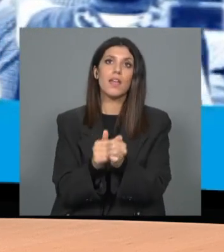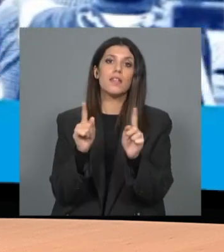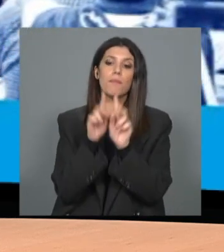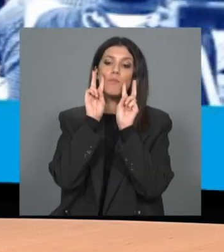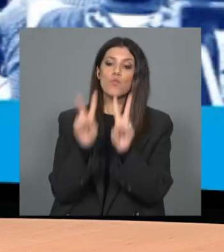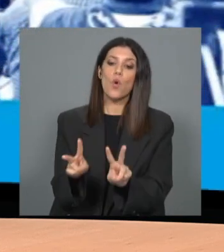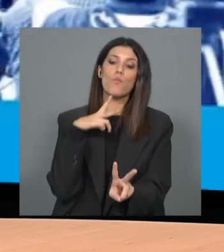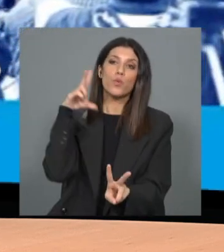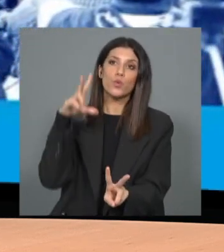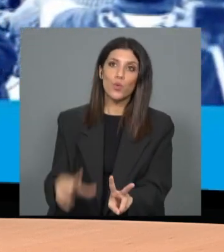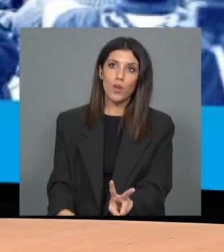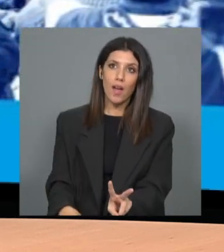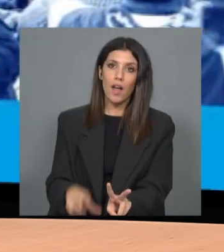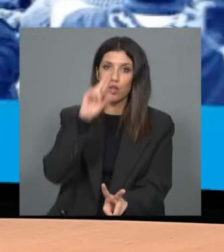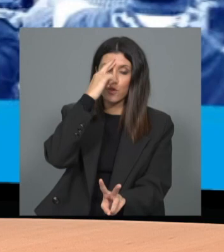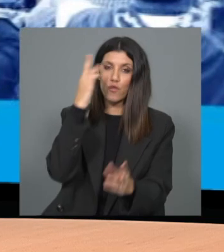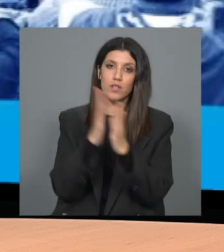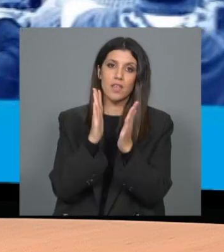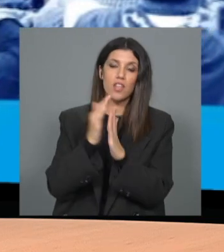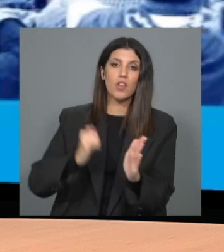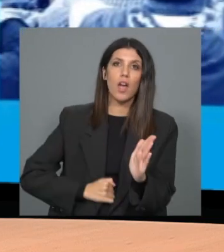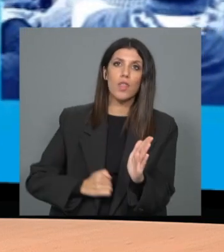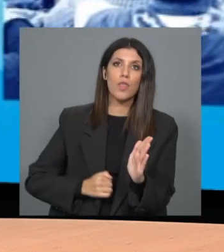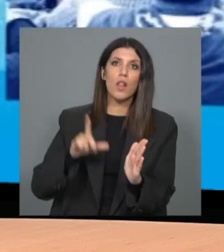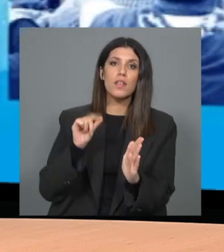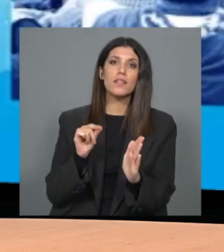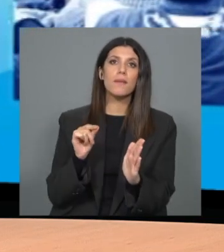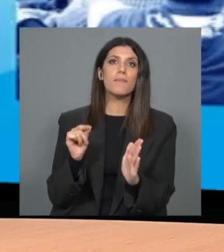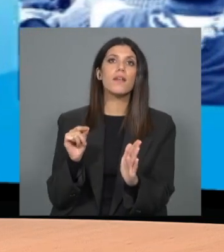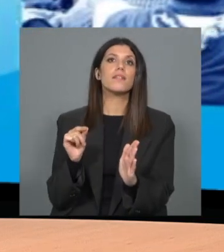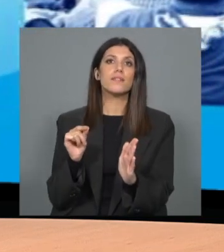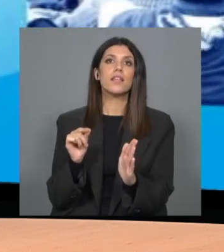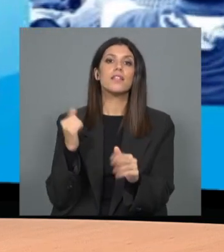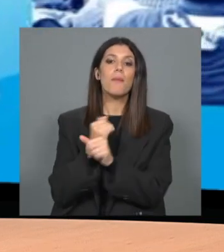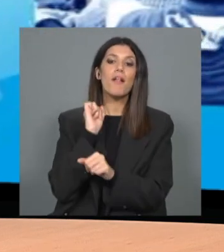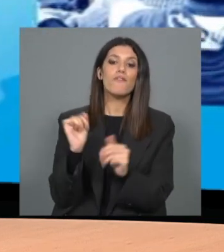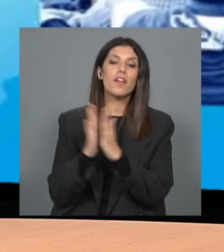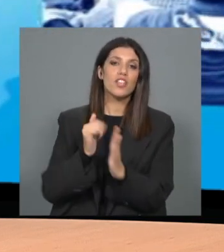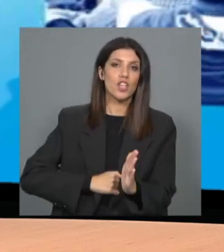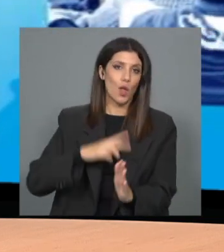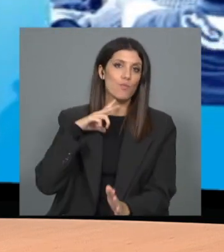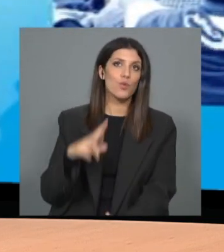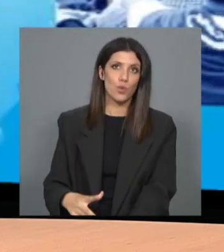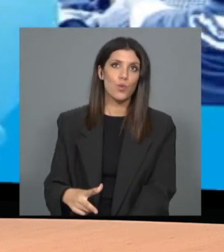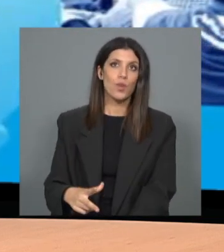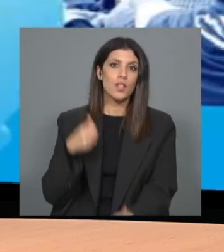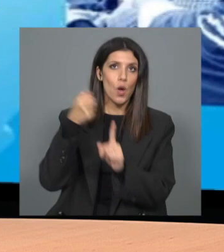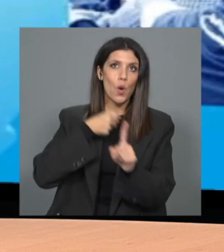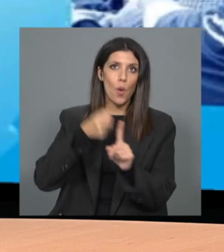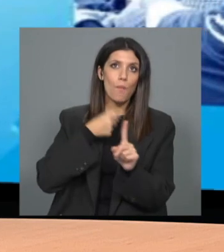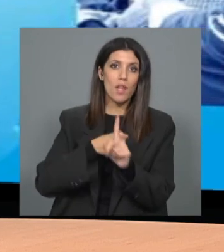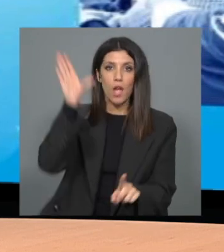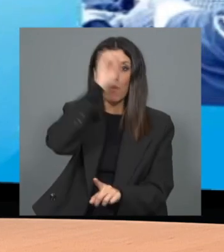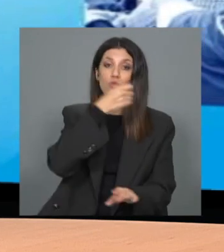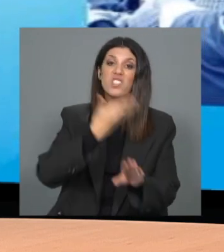Portugal, do esforço da Igreja Católica e do aperfeiçoamento do seu trabalho no campo do combate aos abusos sexuais